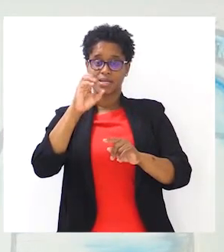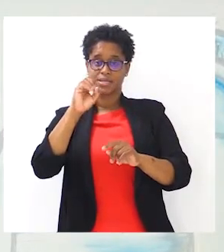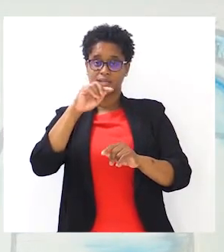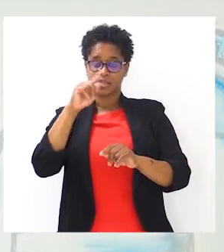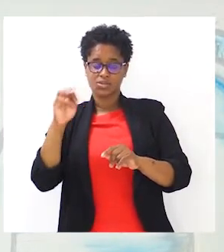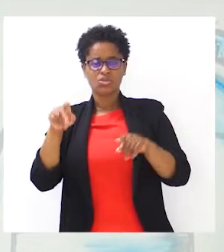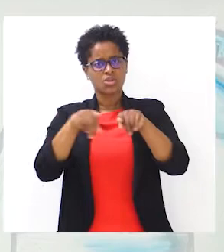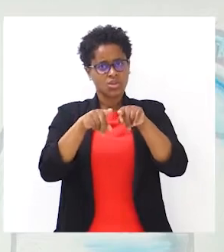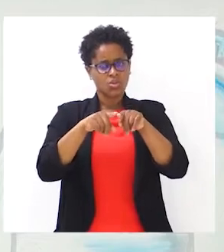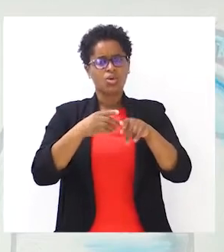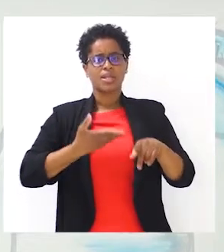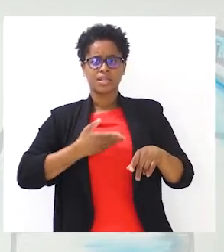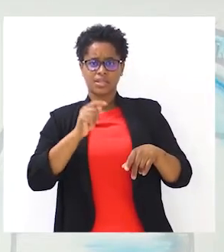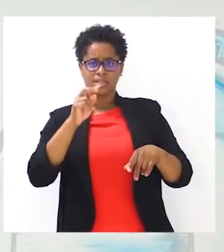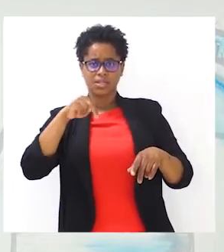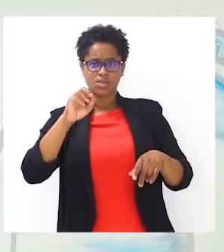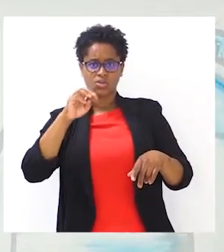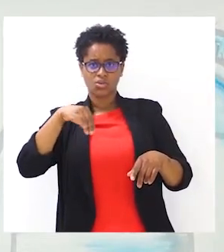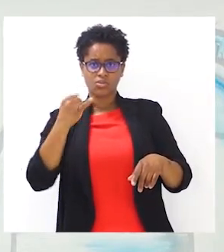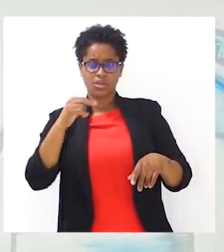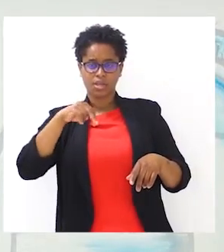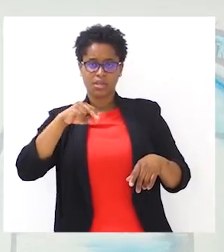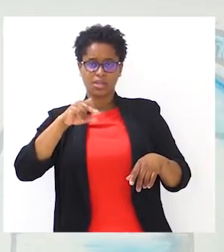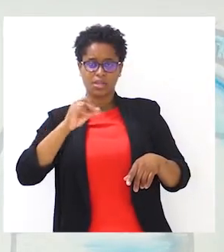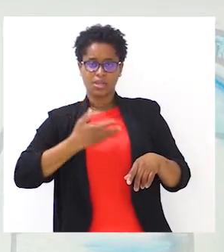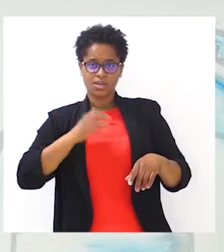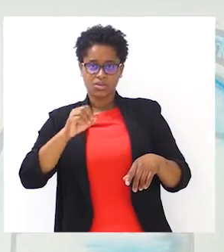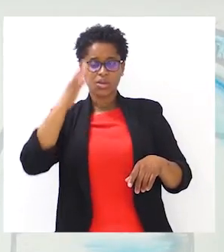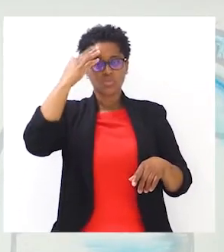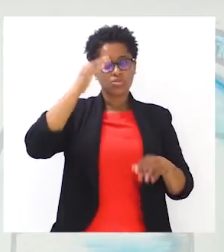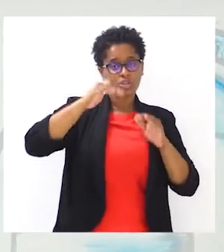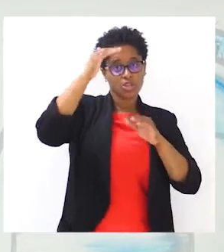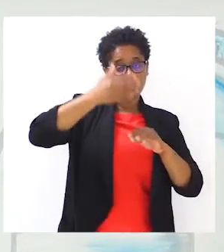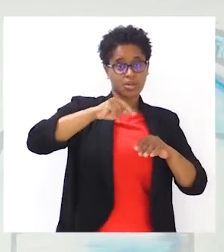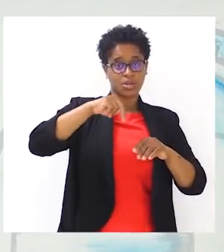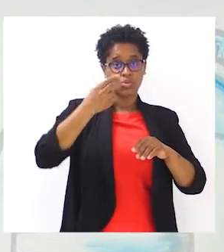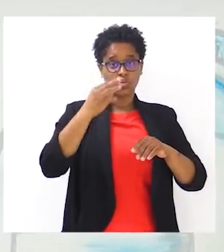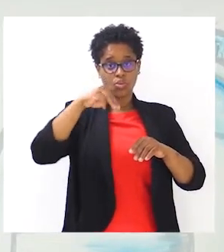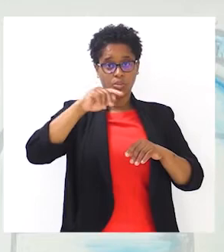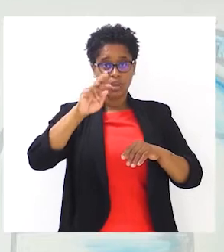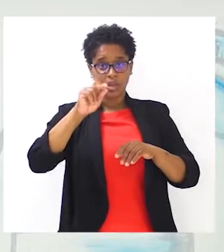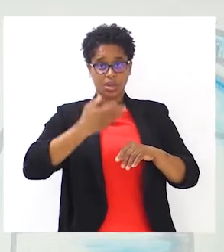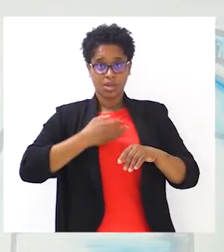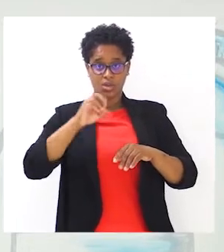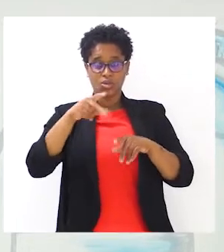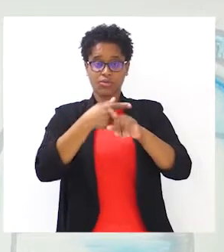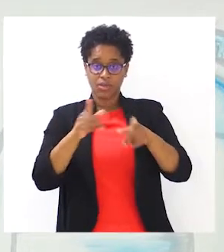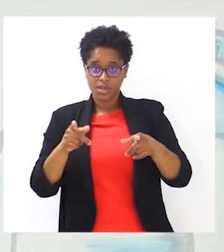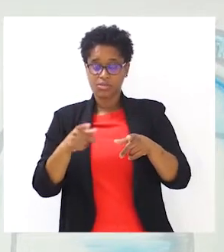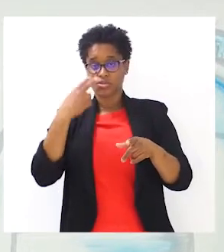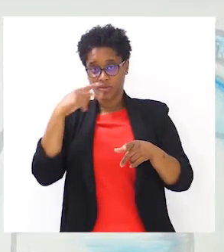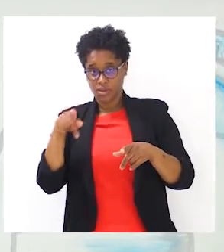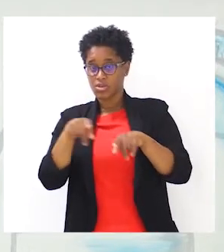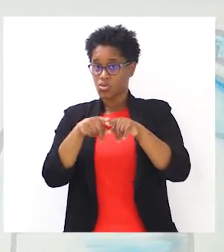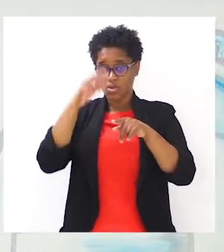denominador e numeradores diferentes, que é o que estão a ver aqui, mesmo denominador, o que é que nós devemos